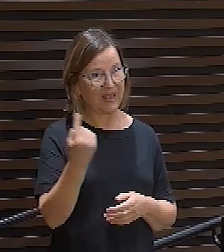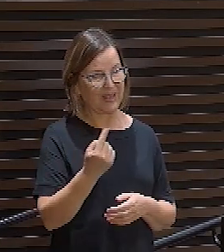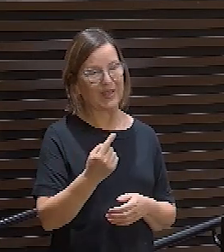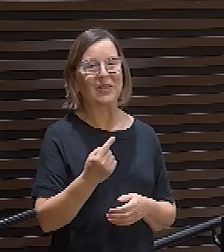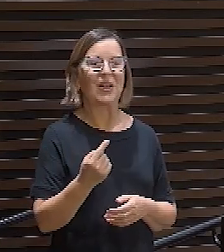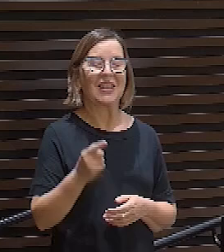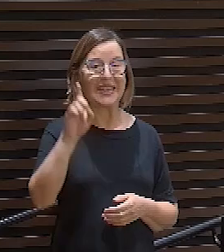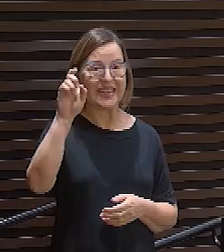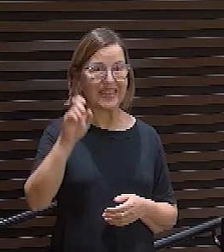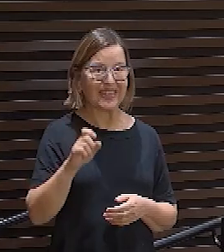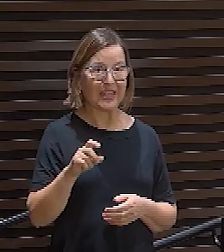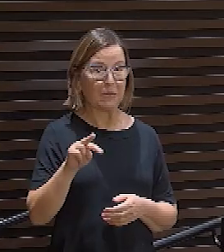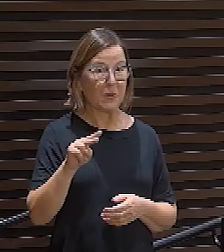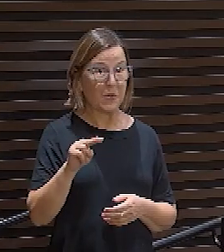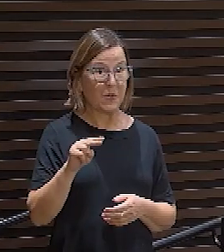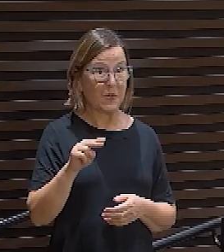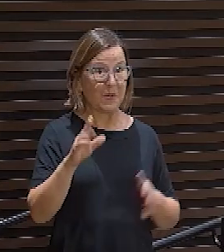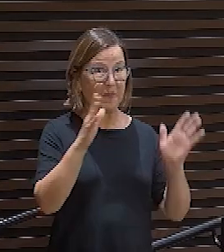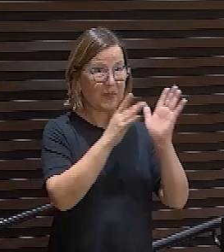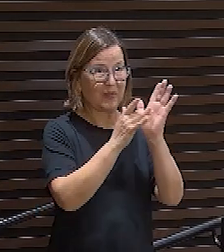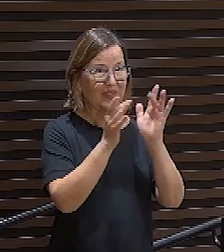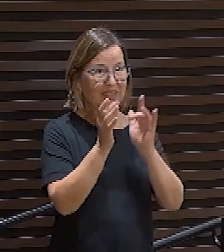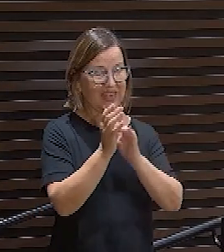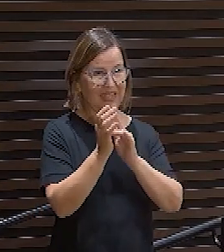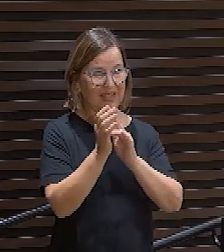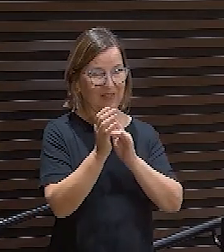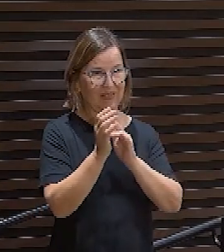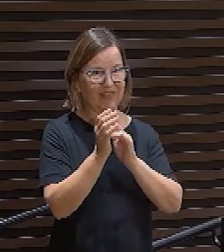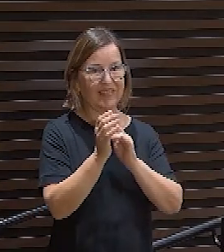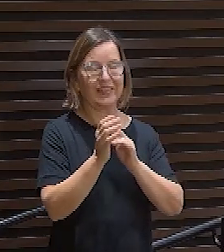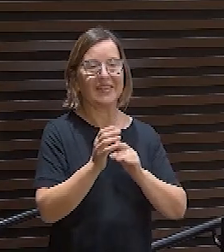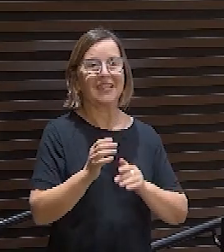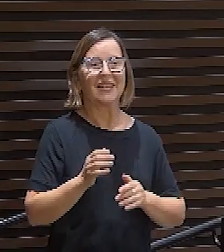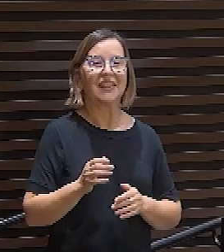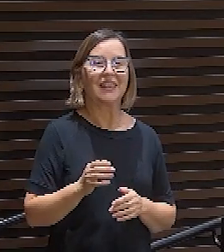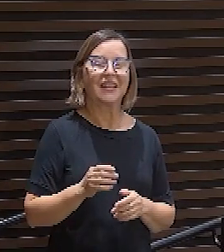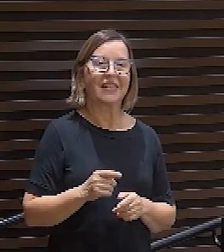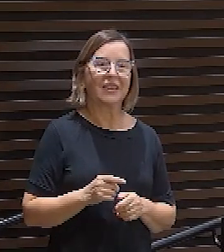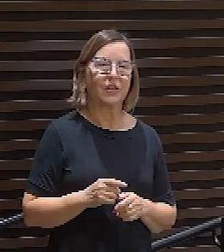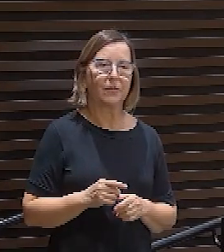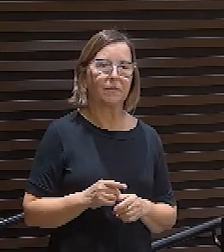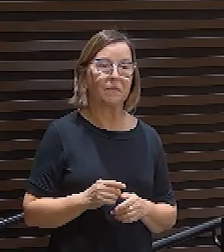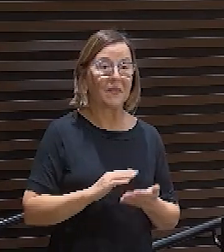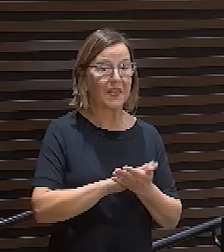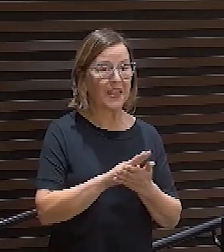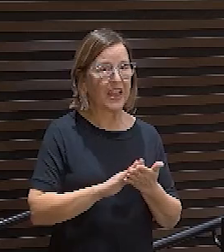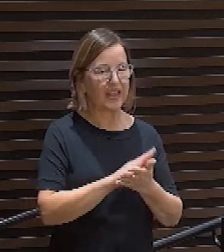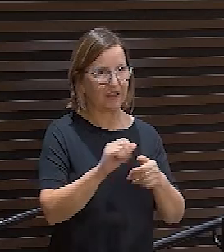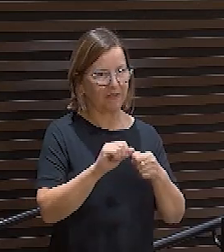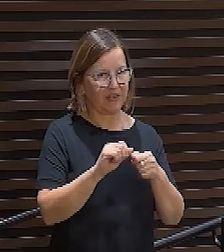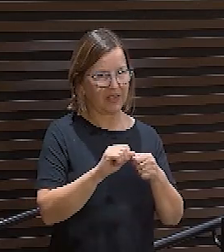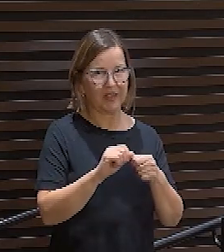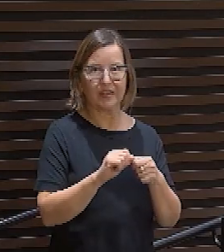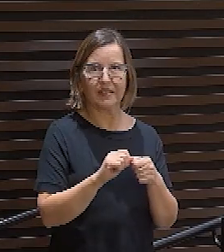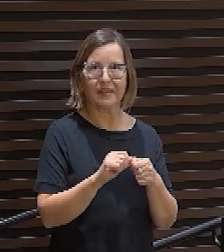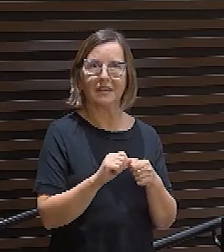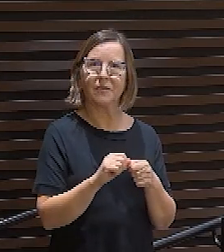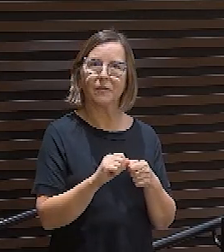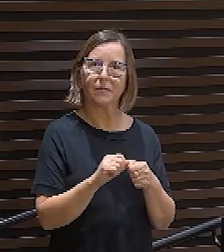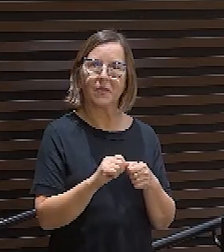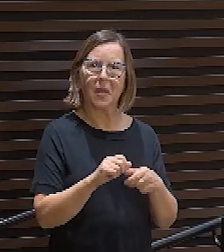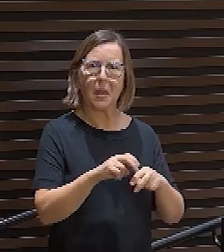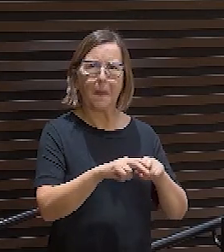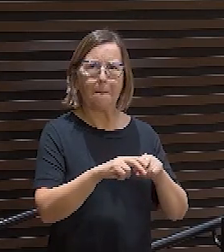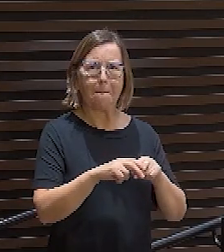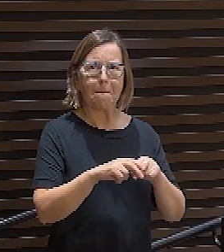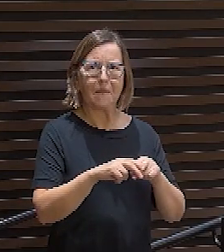cabeça, aquele que manda e que o corpo obedece. E veja o que ele fala: nada façais por partidarismo ou vanglória,